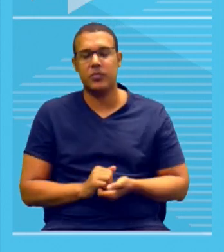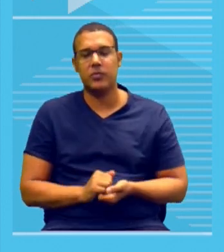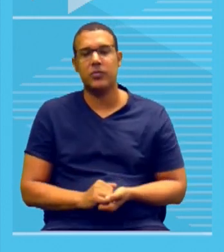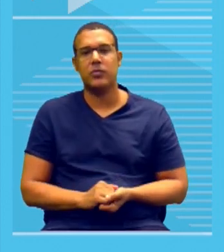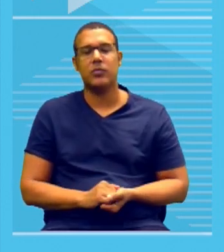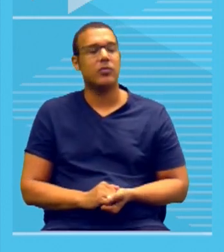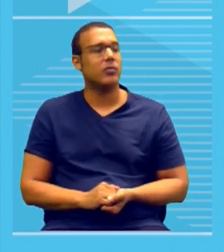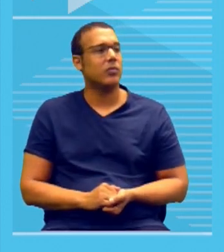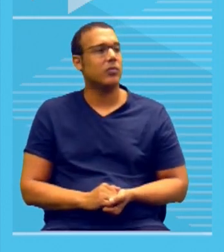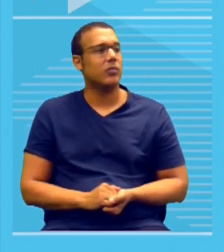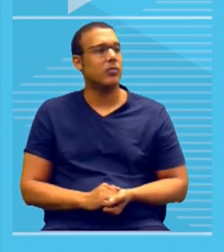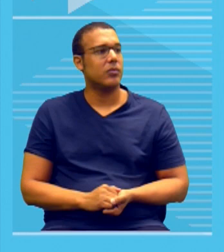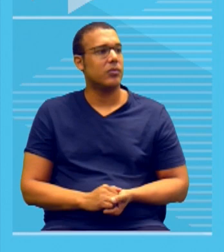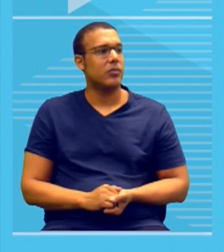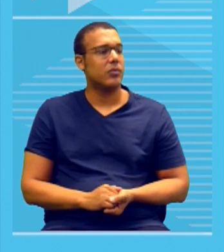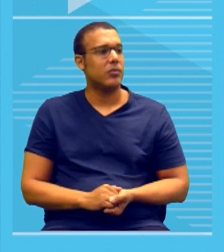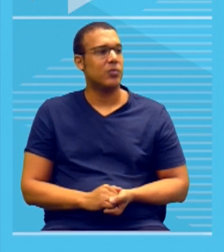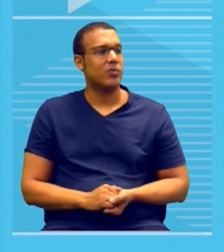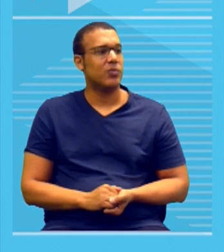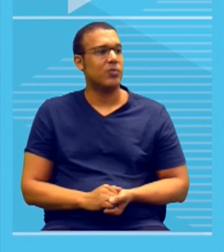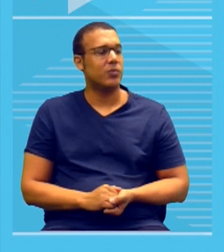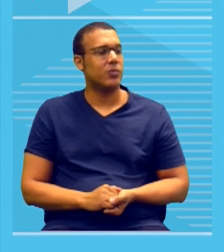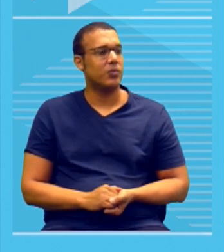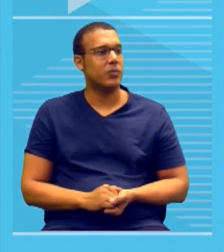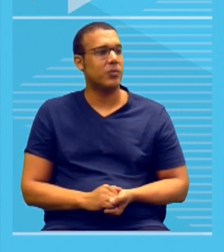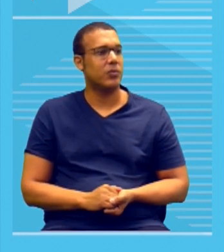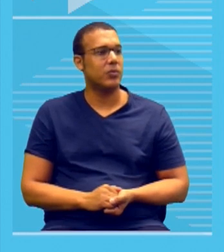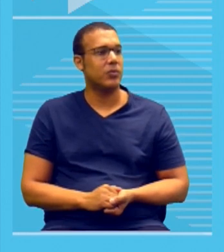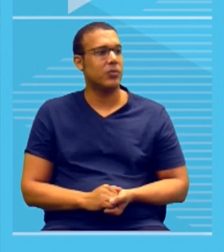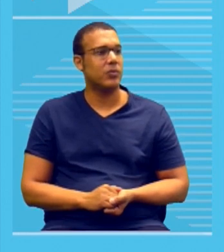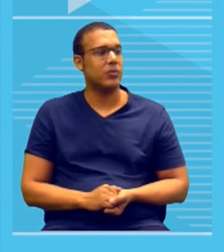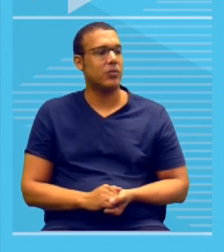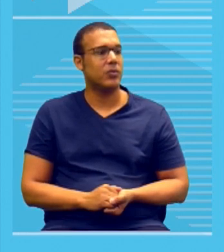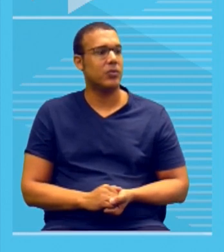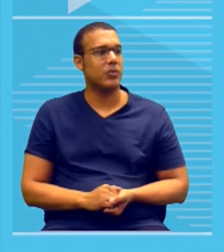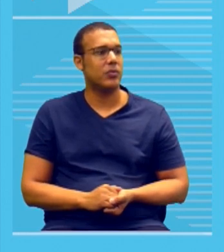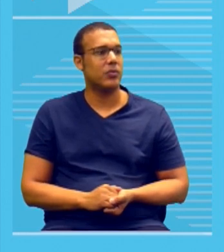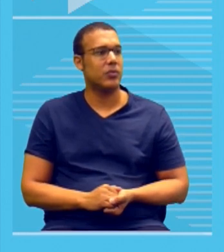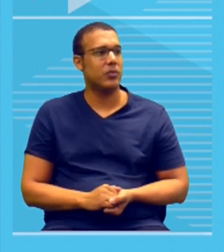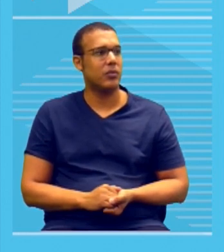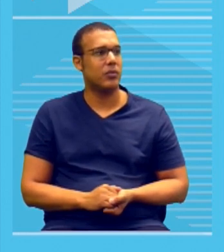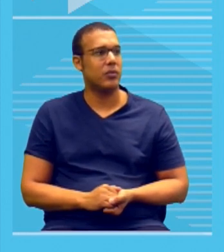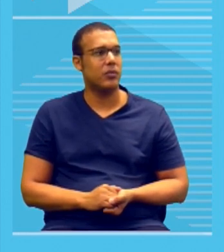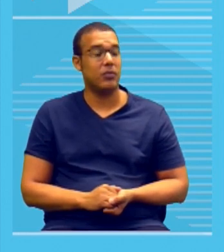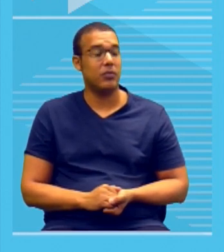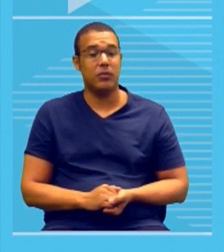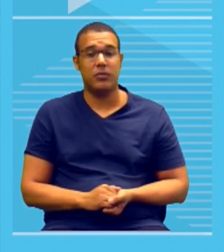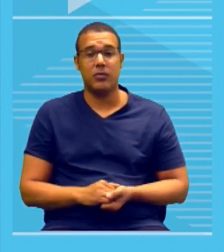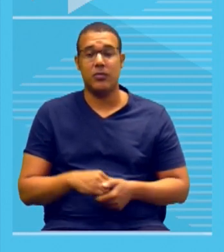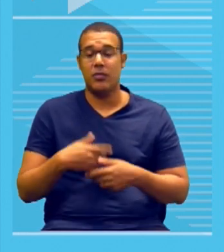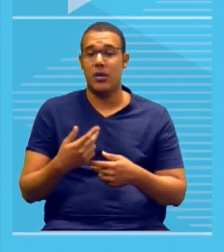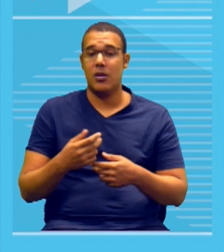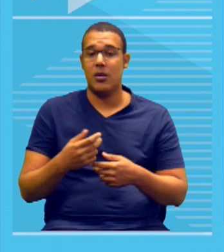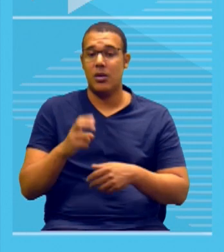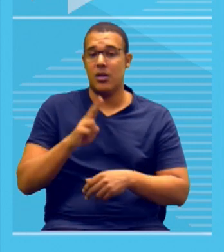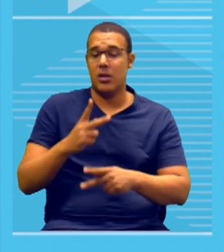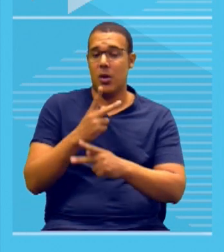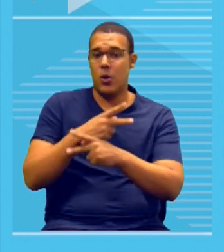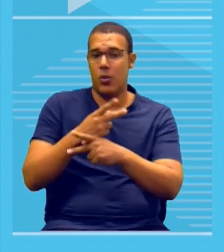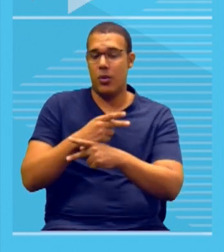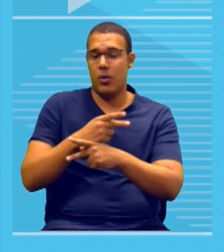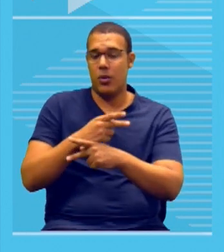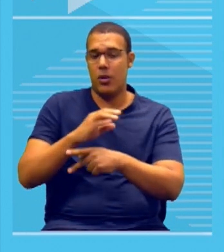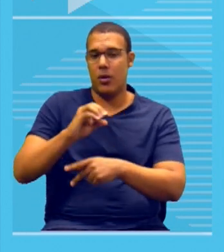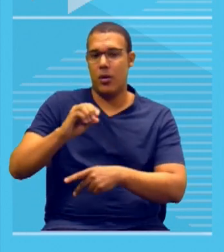e depois do verbo quando você põe o pronome oblíquo